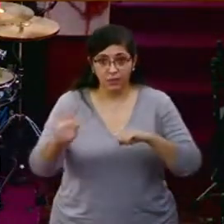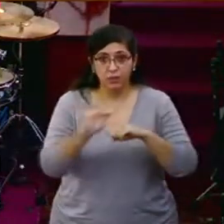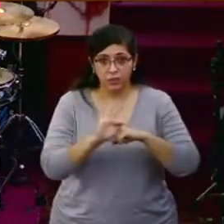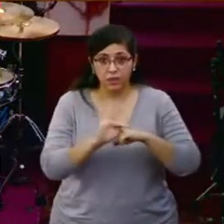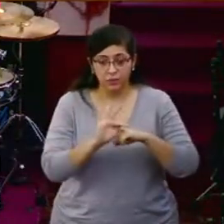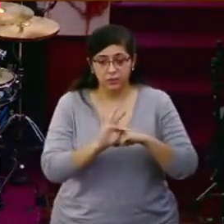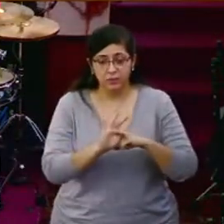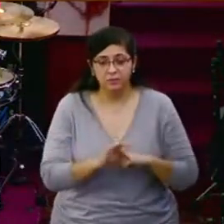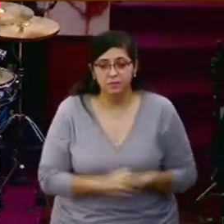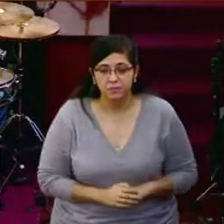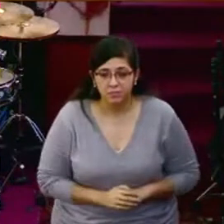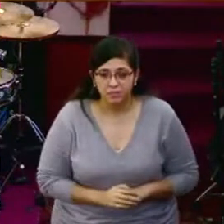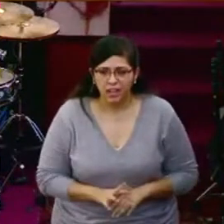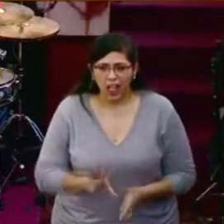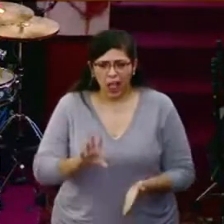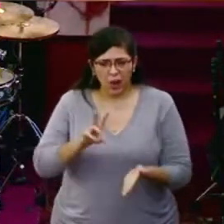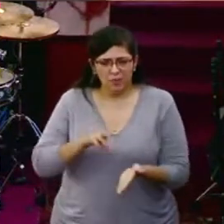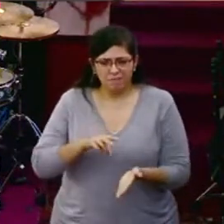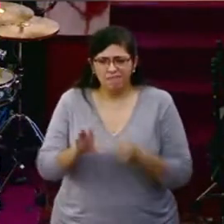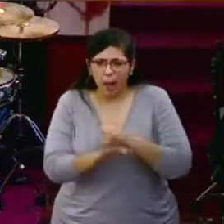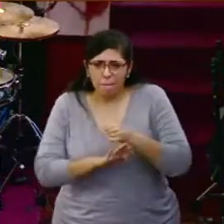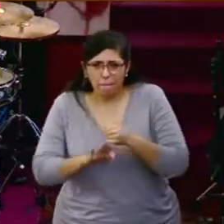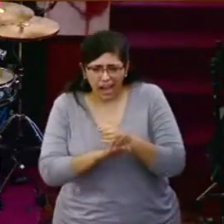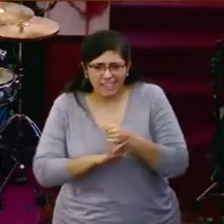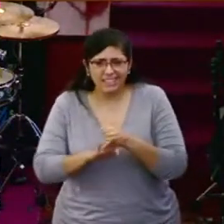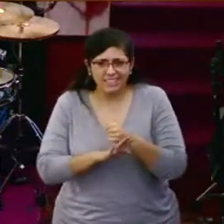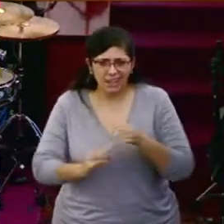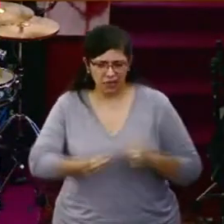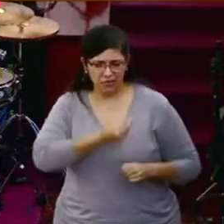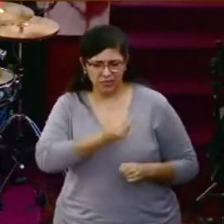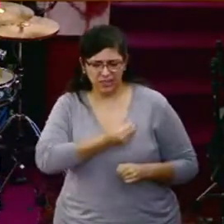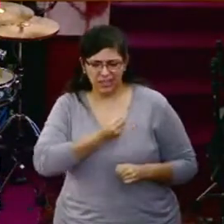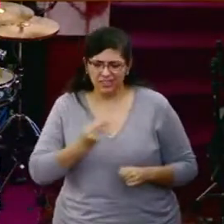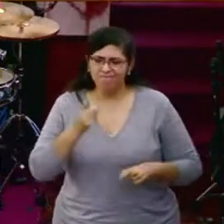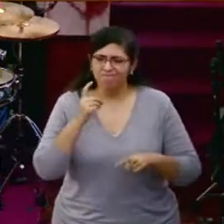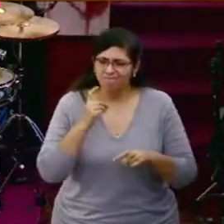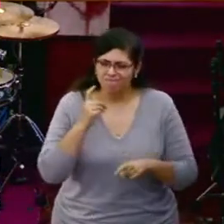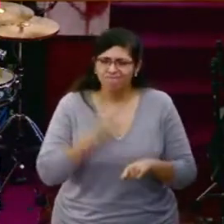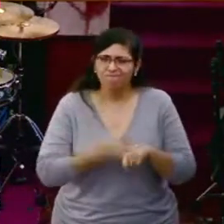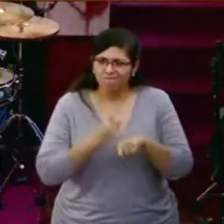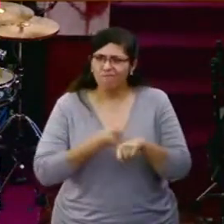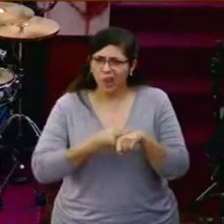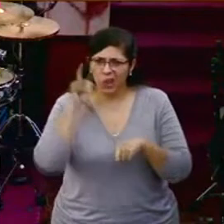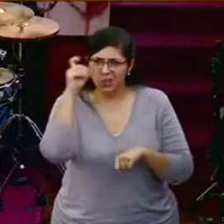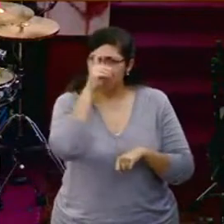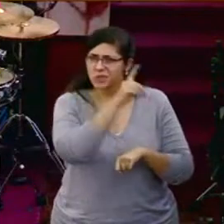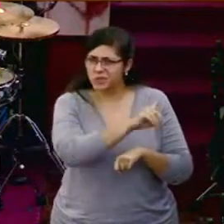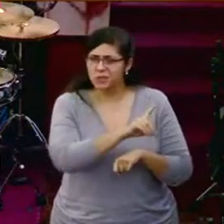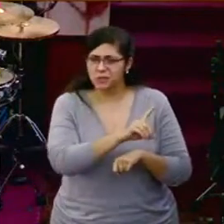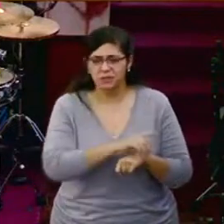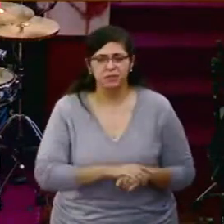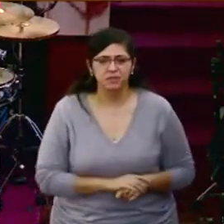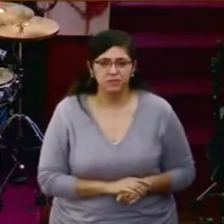nasce sob duro o impacto das forças econômicas das forças sociais ninguém